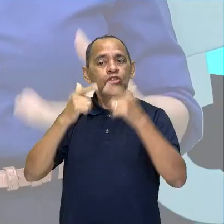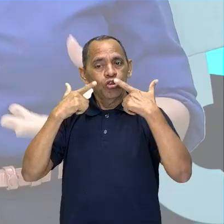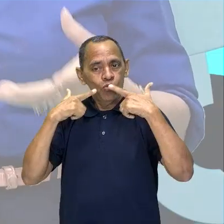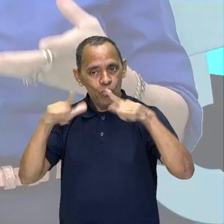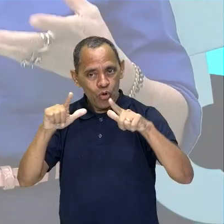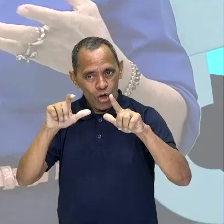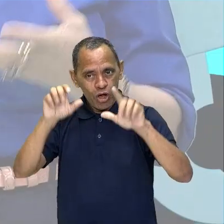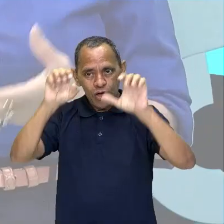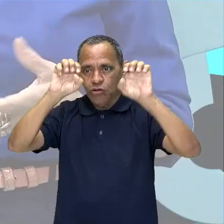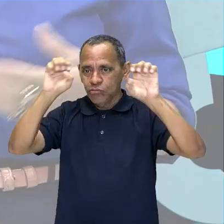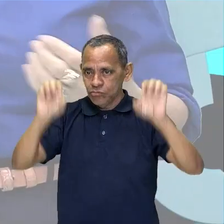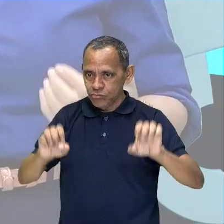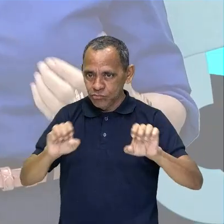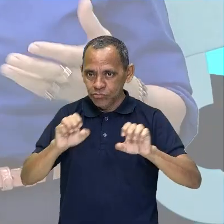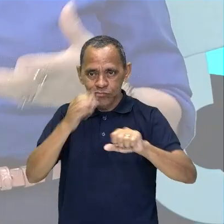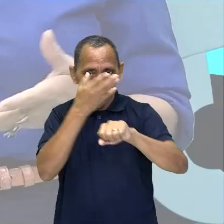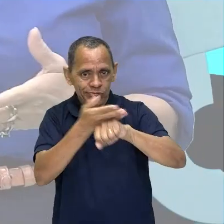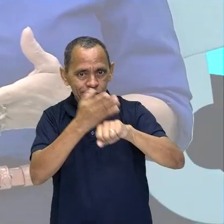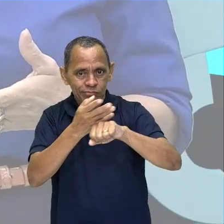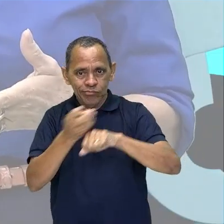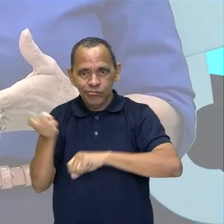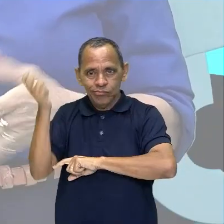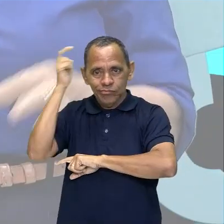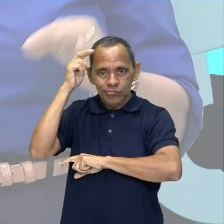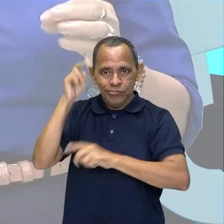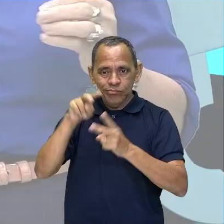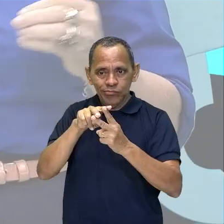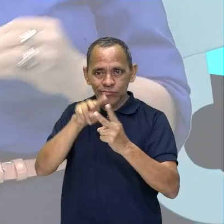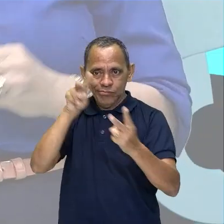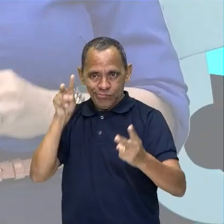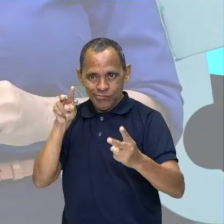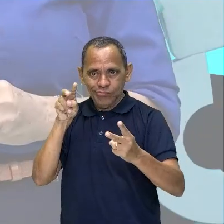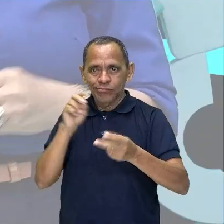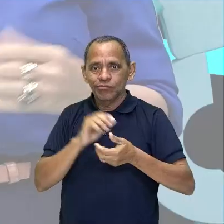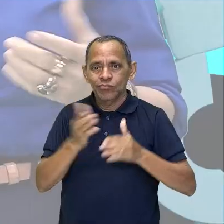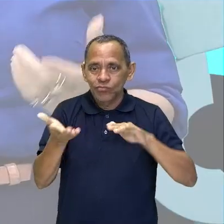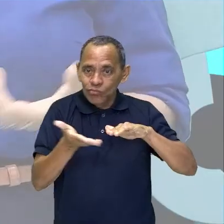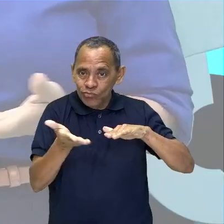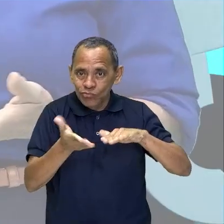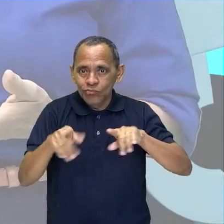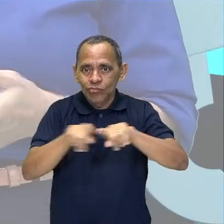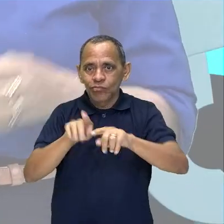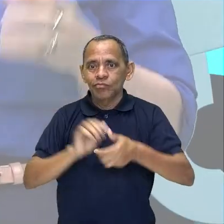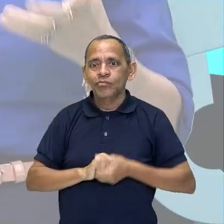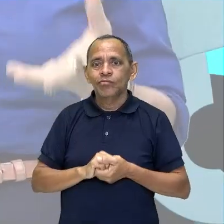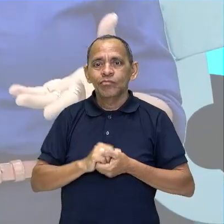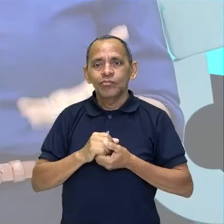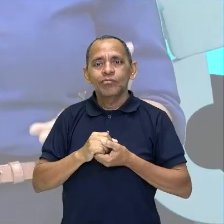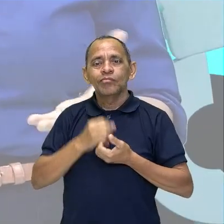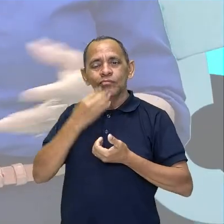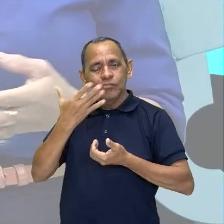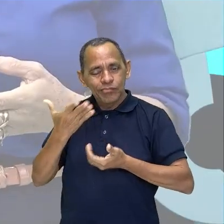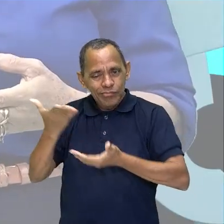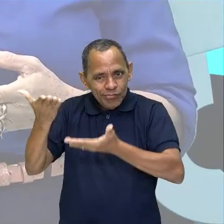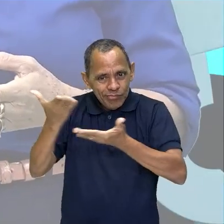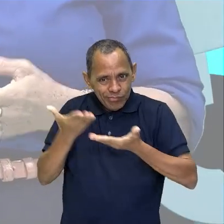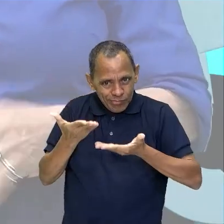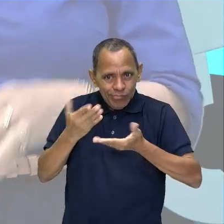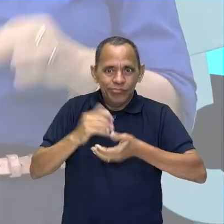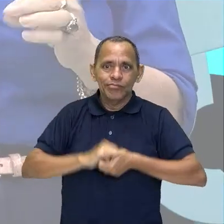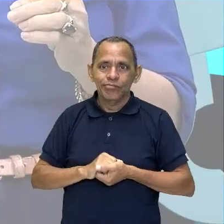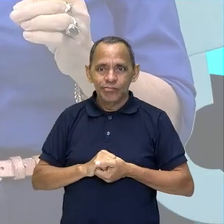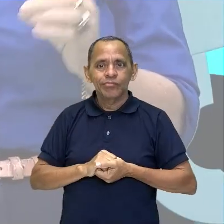e práticas na cultura digital contemporânea. Então, bem-vindos a essa nossa aula sobre